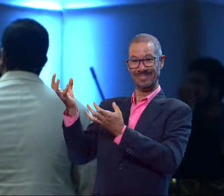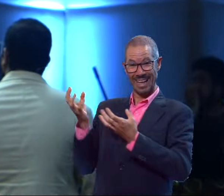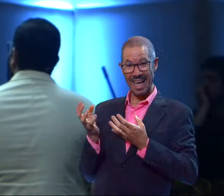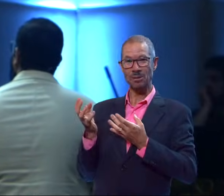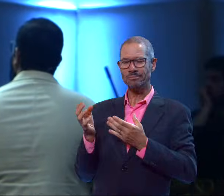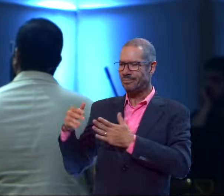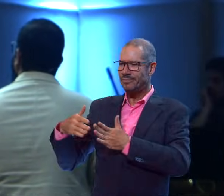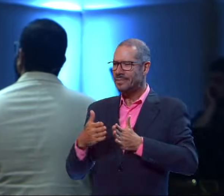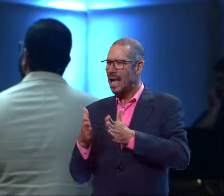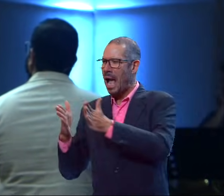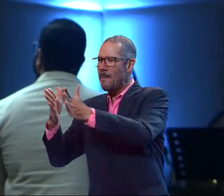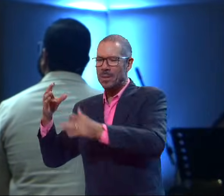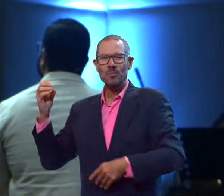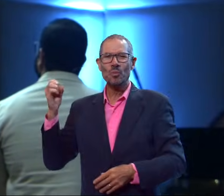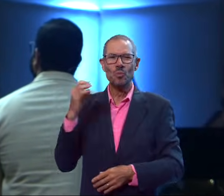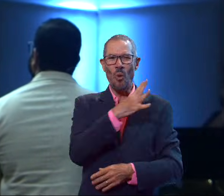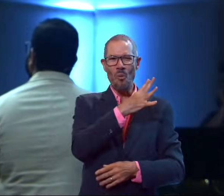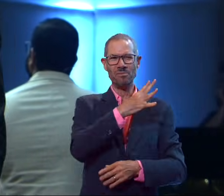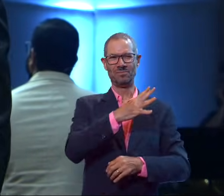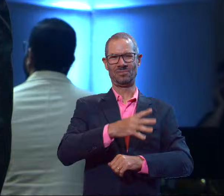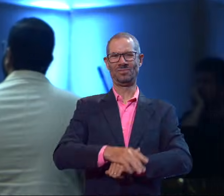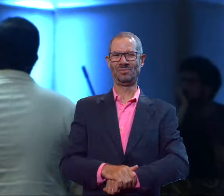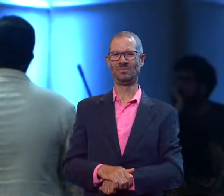trilhar caminhos novos.